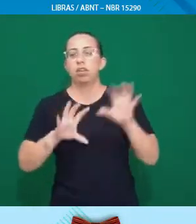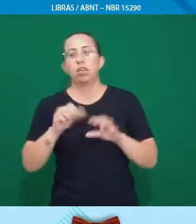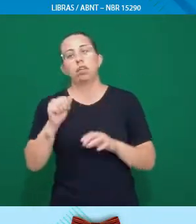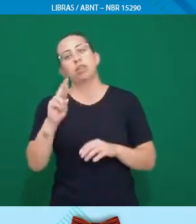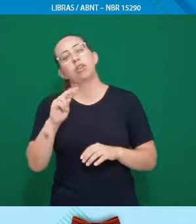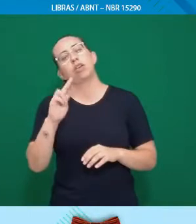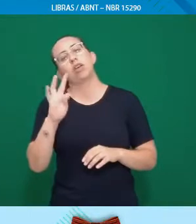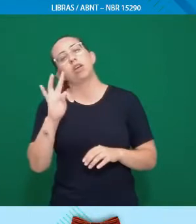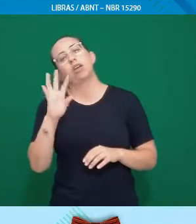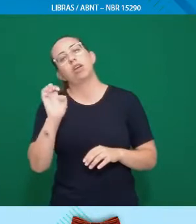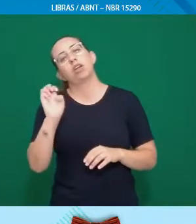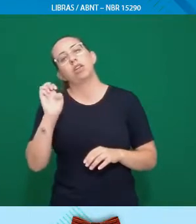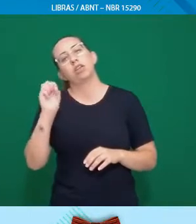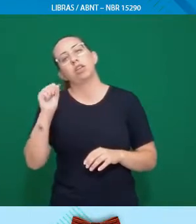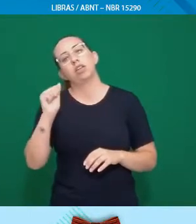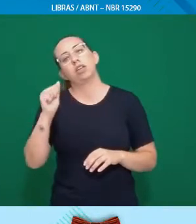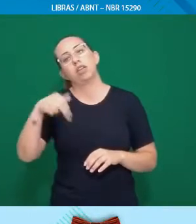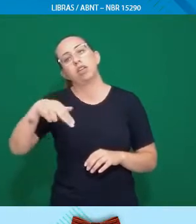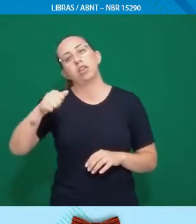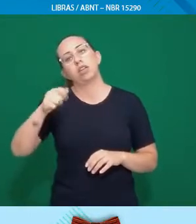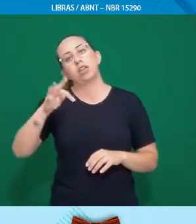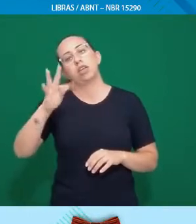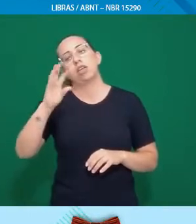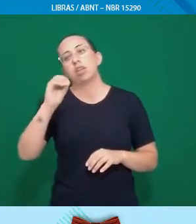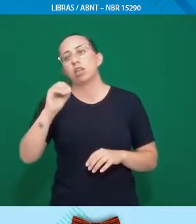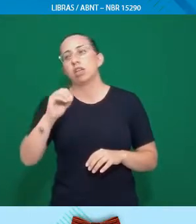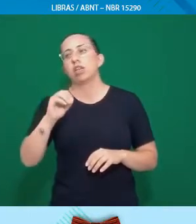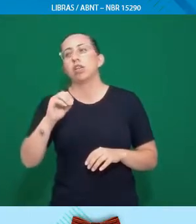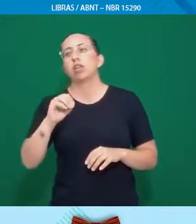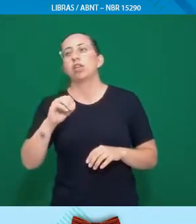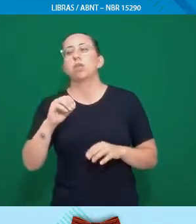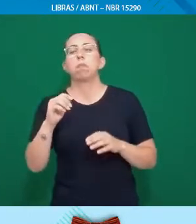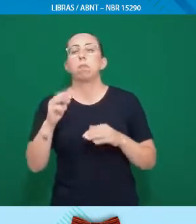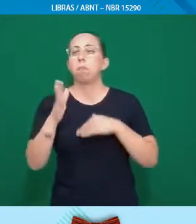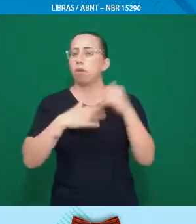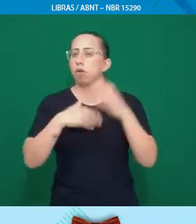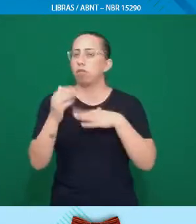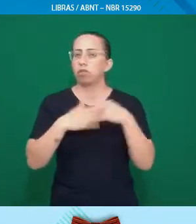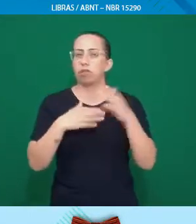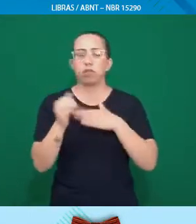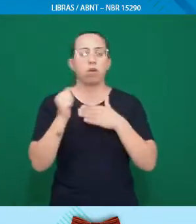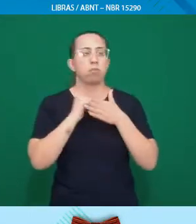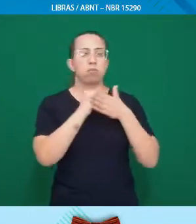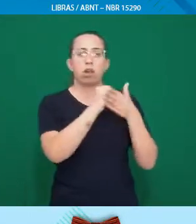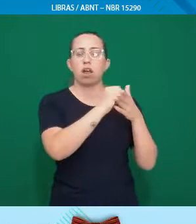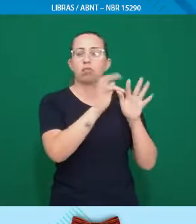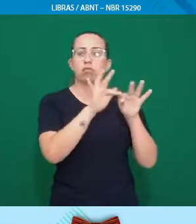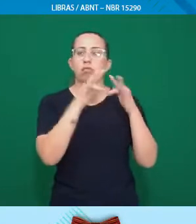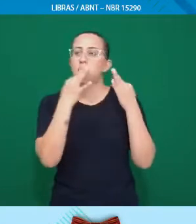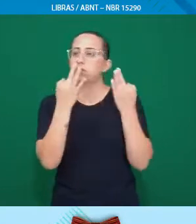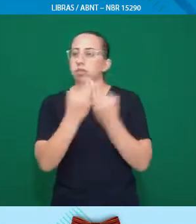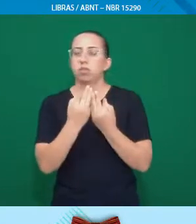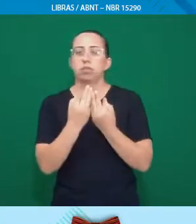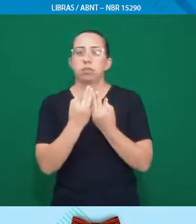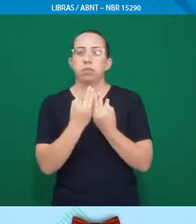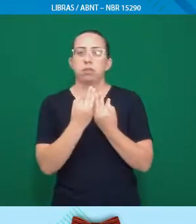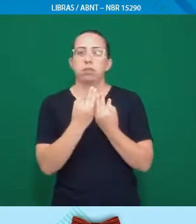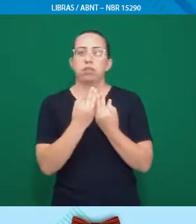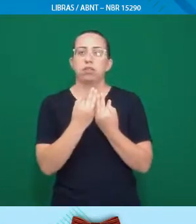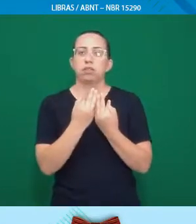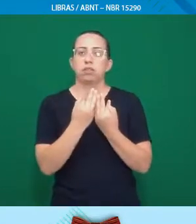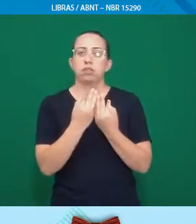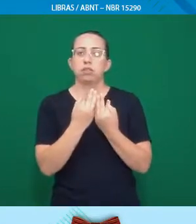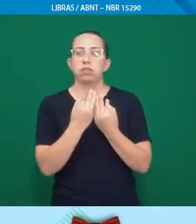Artesanato nós queremos muito trabalhar o profissional Celina para que esse artesanato profissional agregue renda familiar esse artesanato